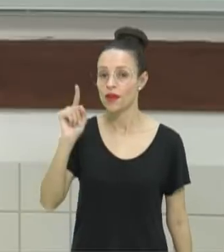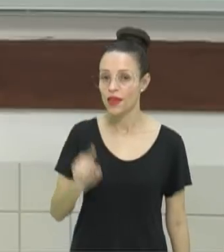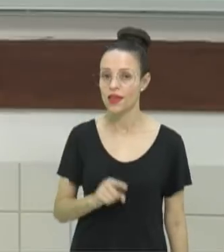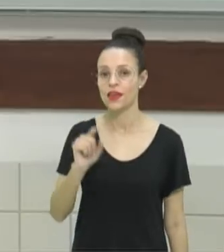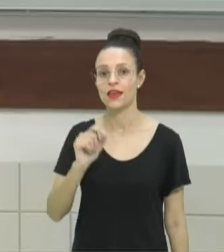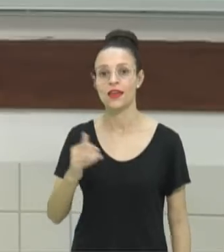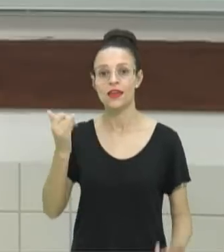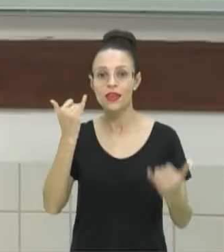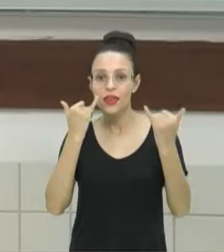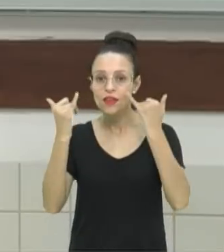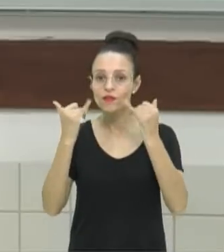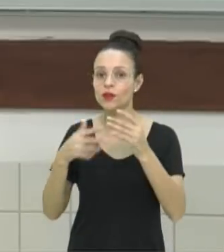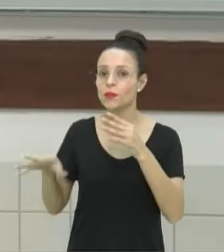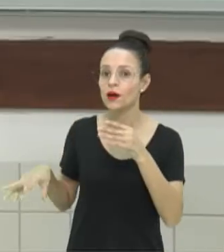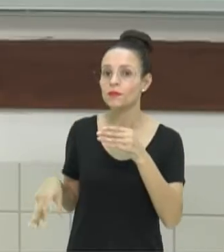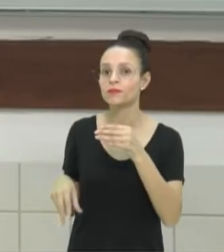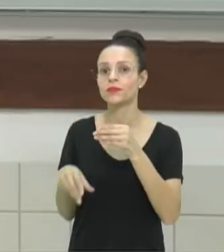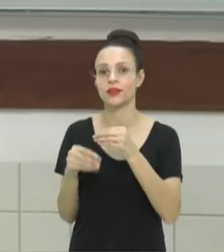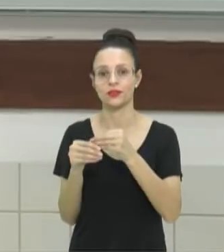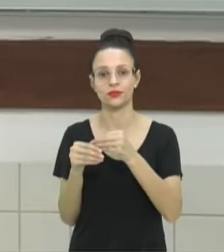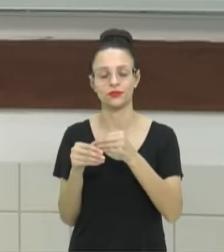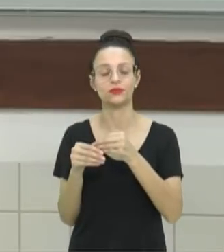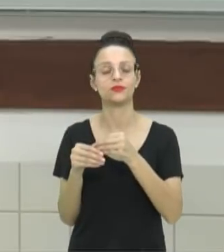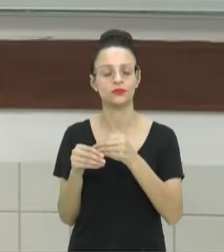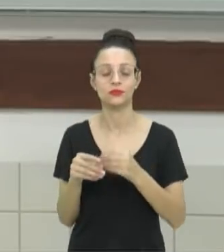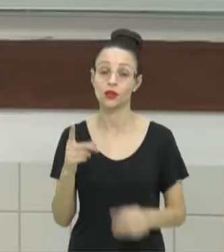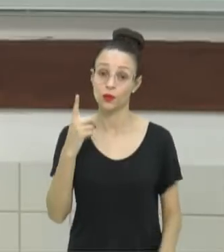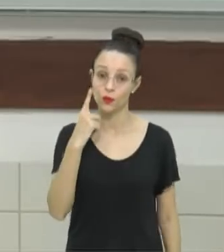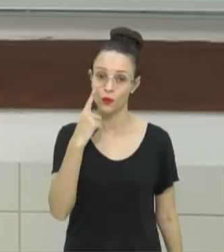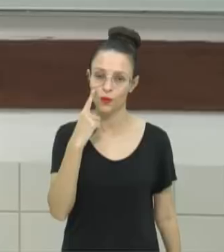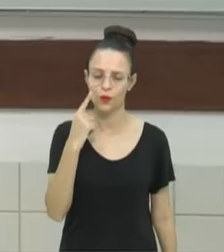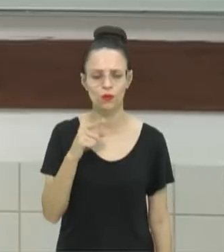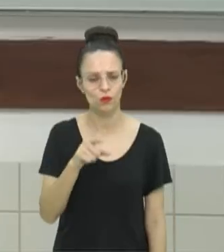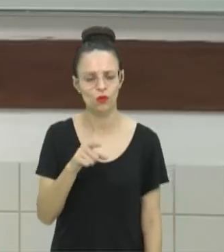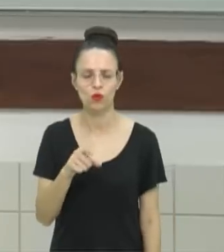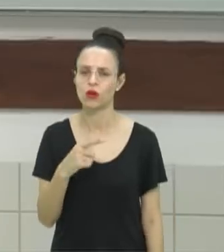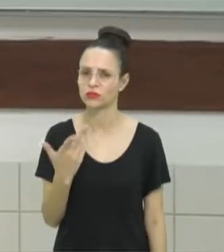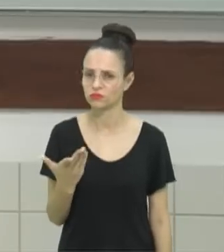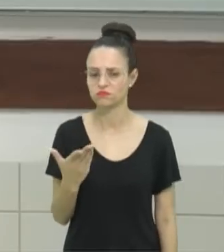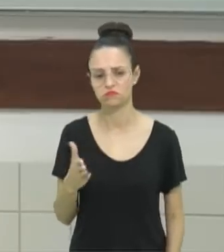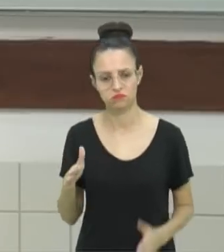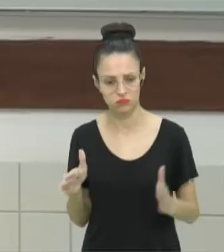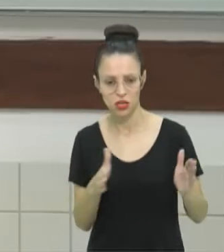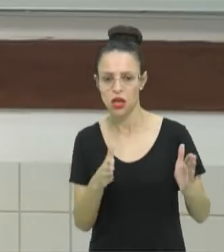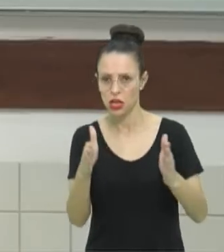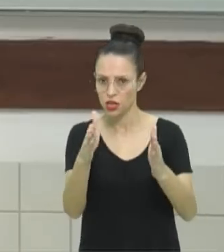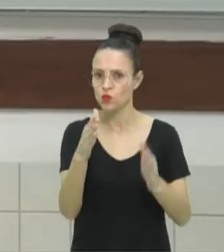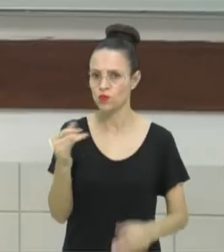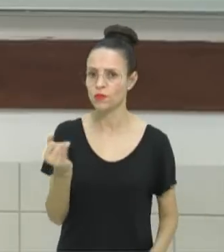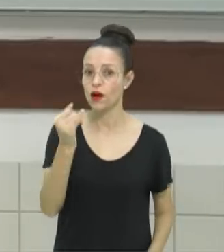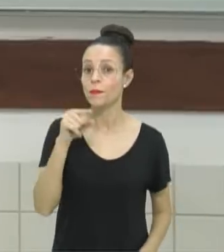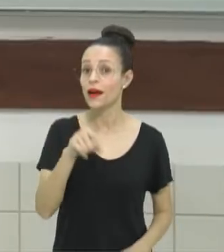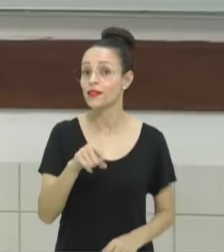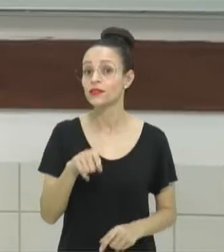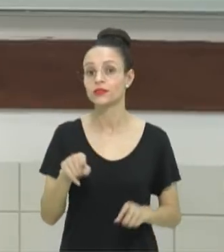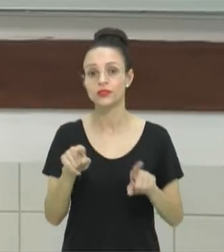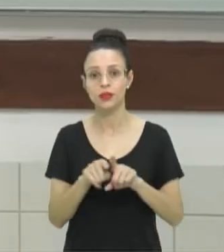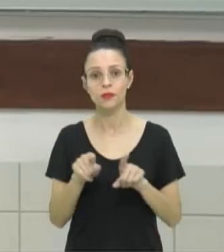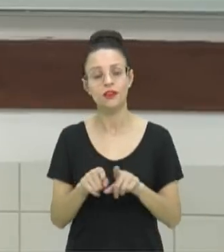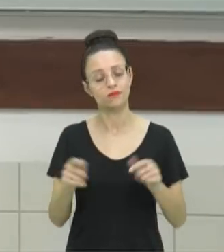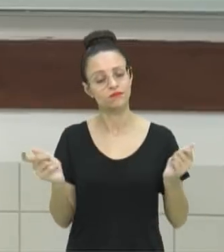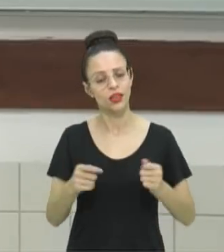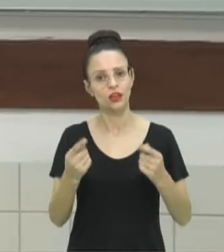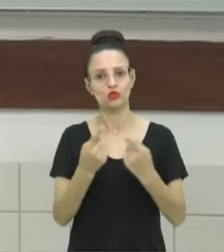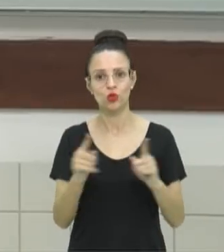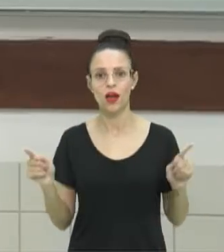dando uma informação a mais ali. Ele está dizendo, olha, além de tudo que um rio serve, naquele pedaço ali a gente faz